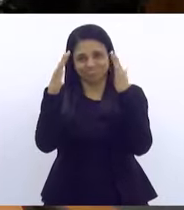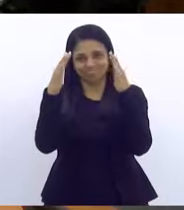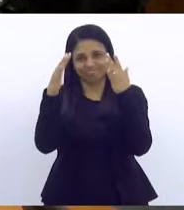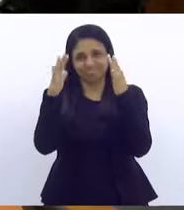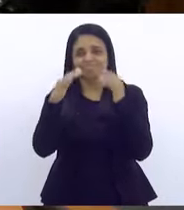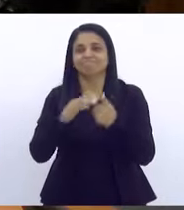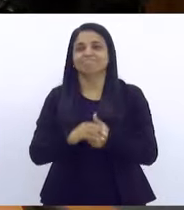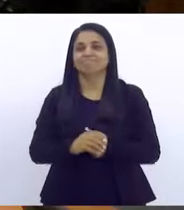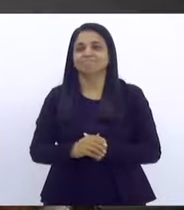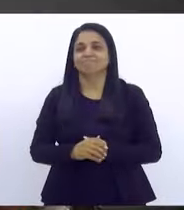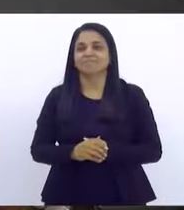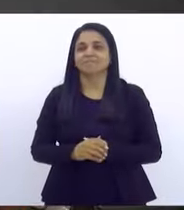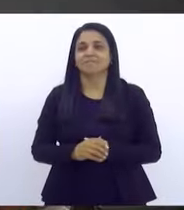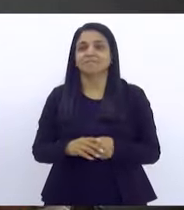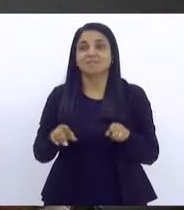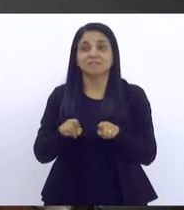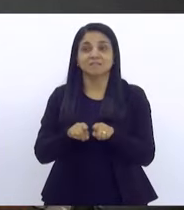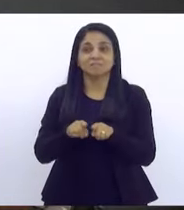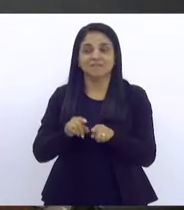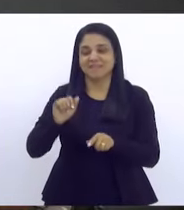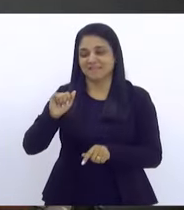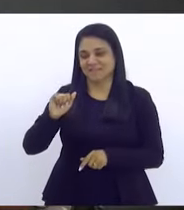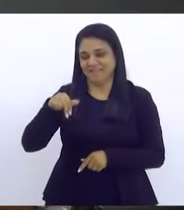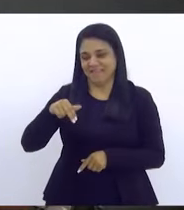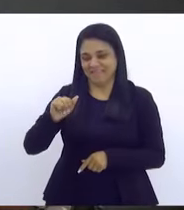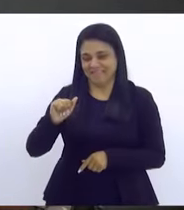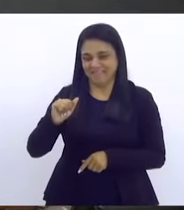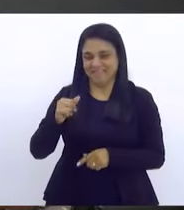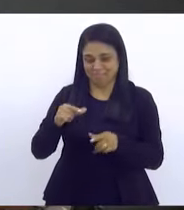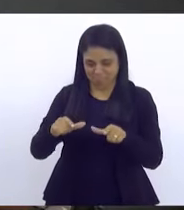Dona Ana, a vereadora, também ganhou o papelzinho.